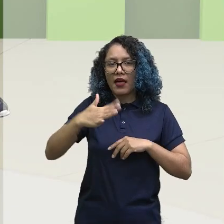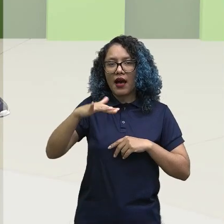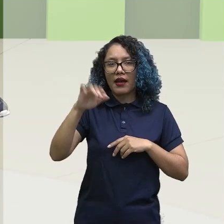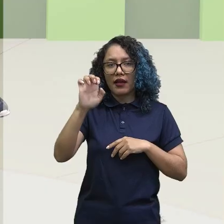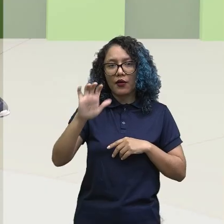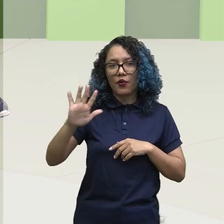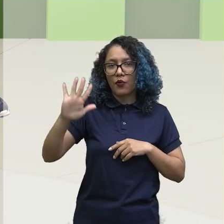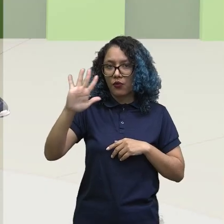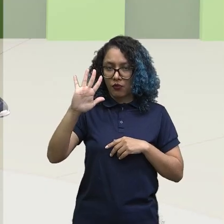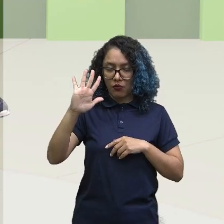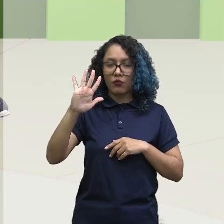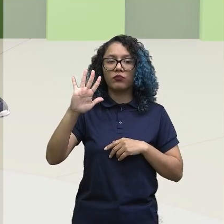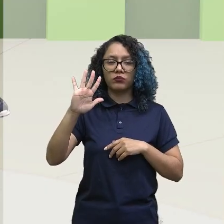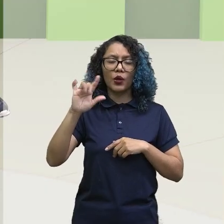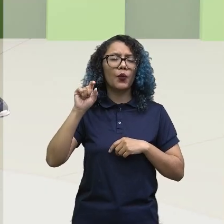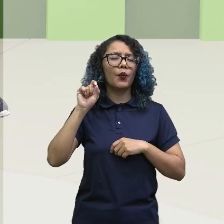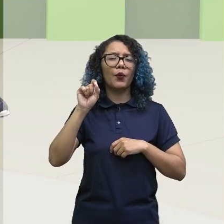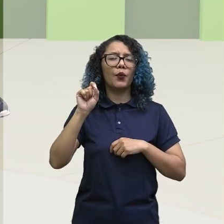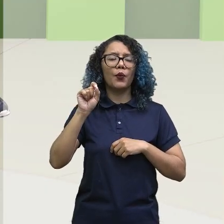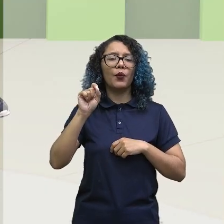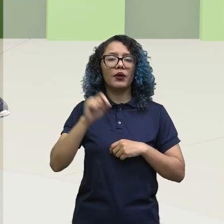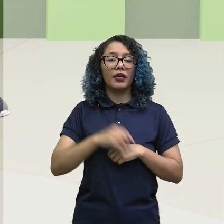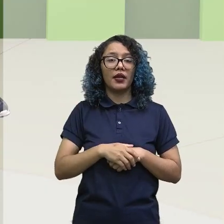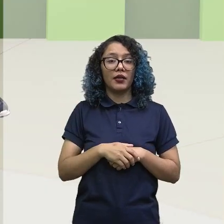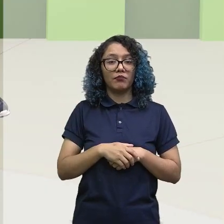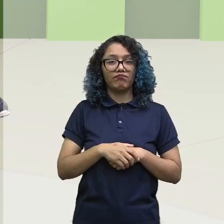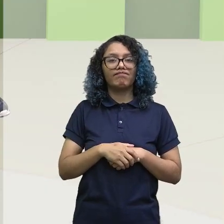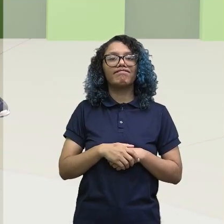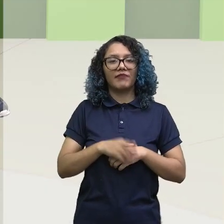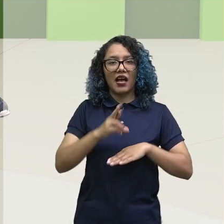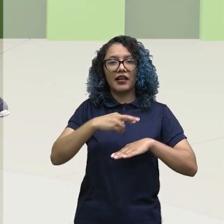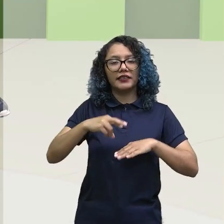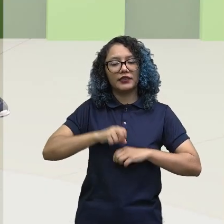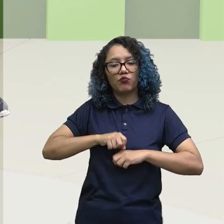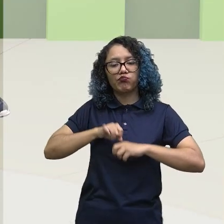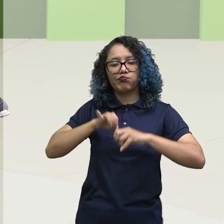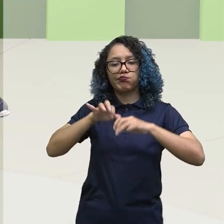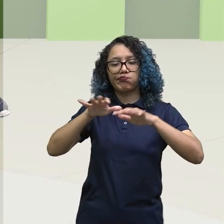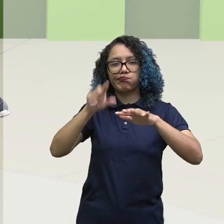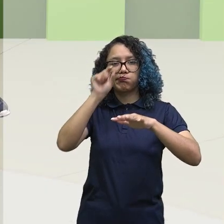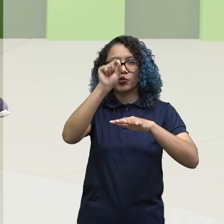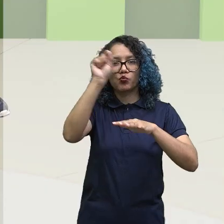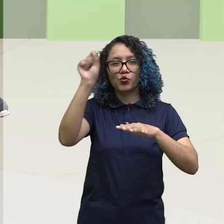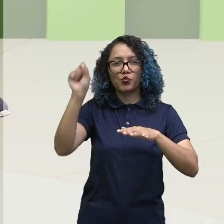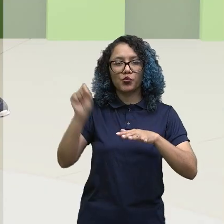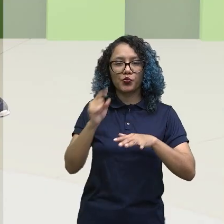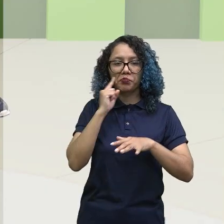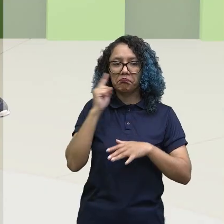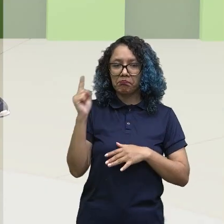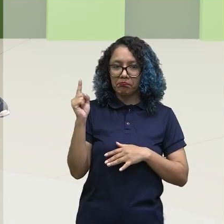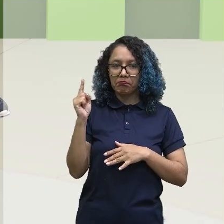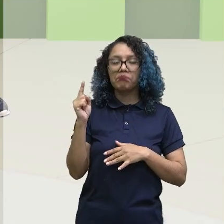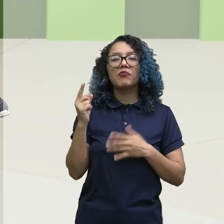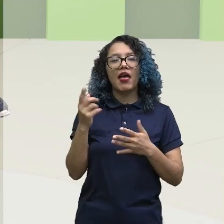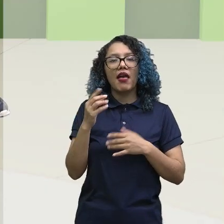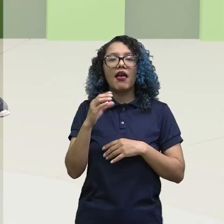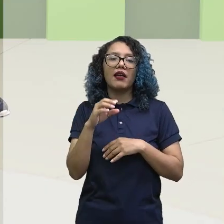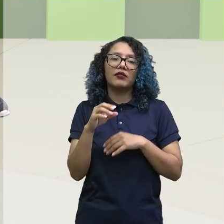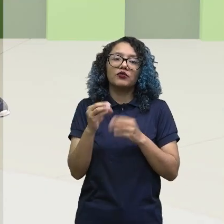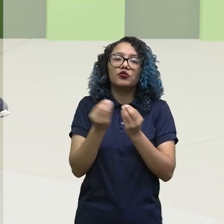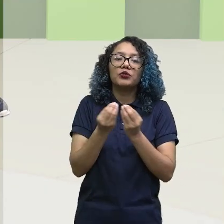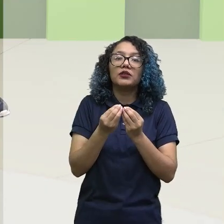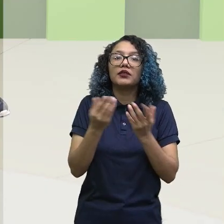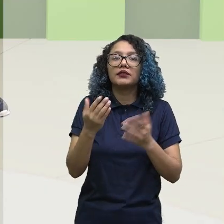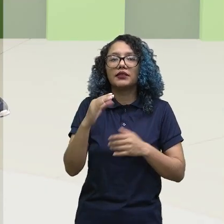Europa, que ela foi influenciada por essa contaminação. Então, essa contaminação por Césio